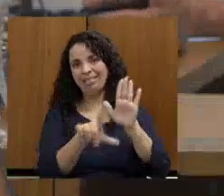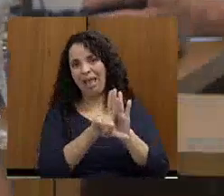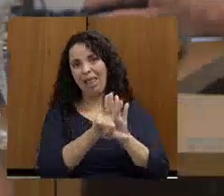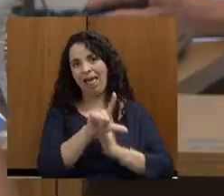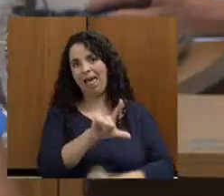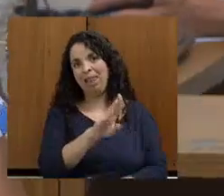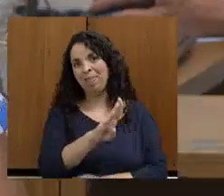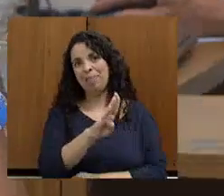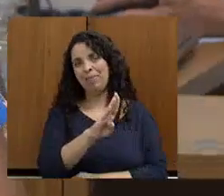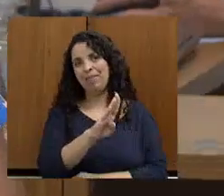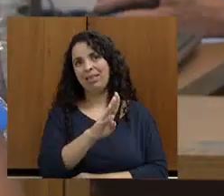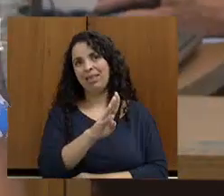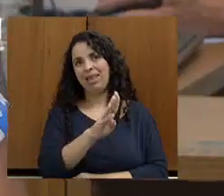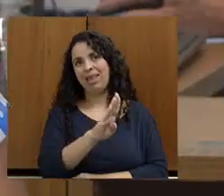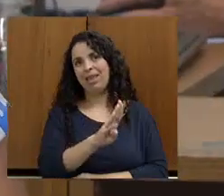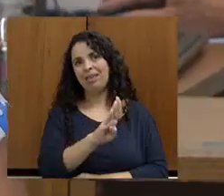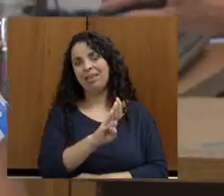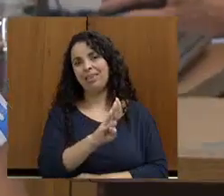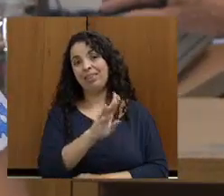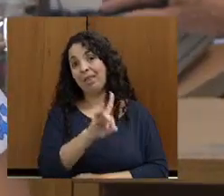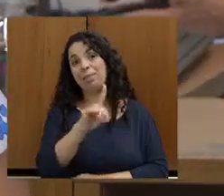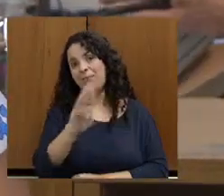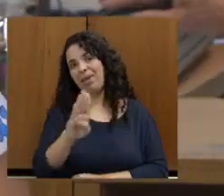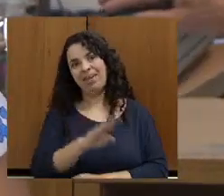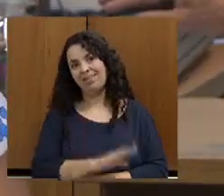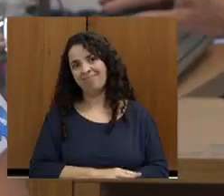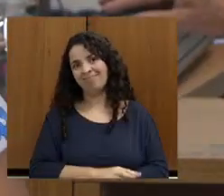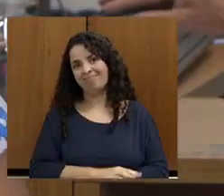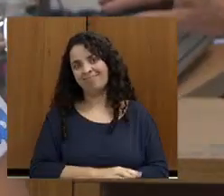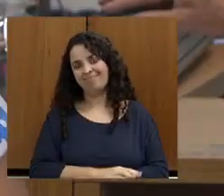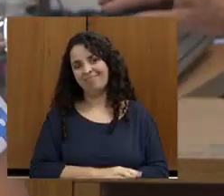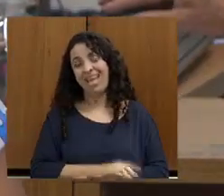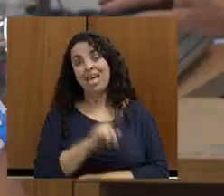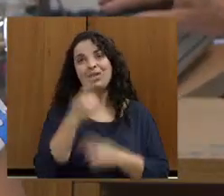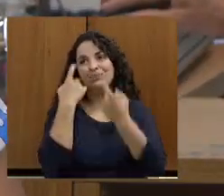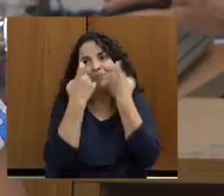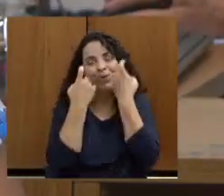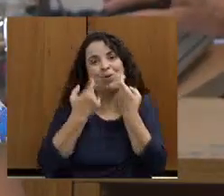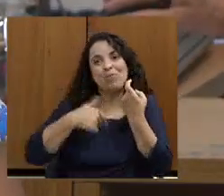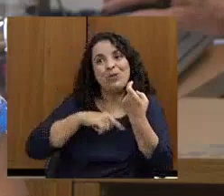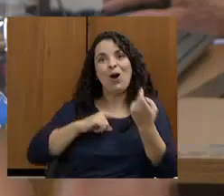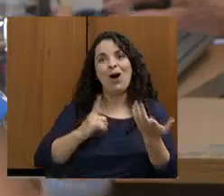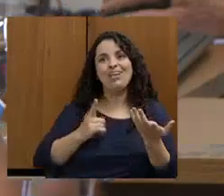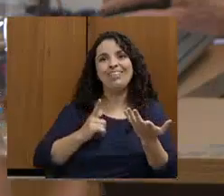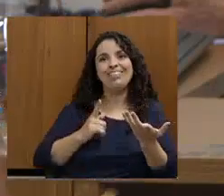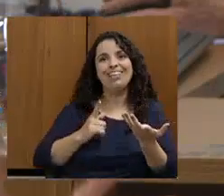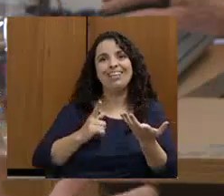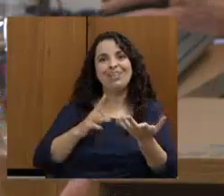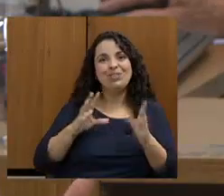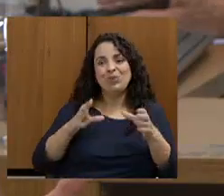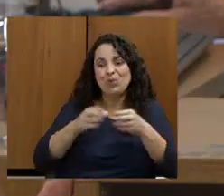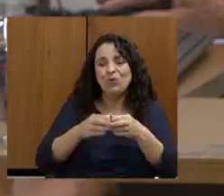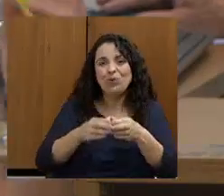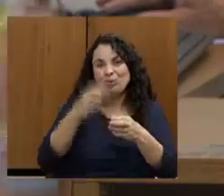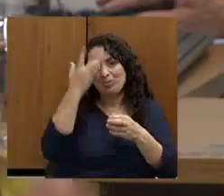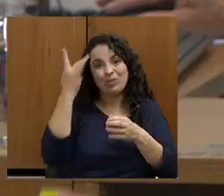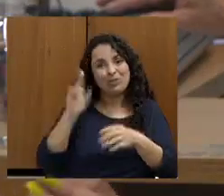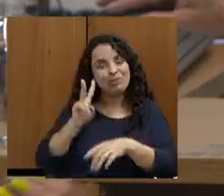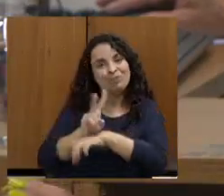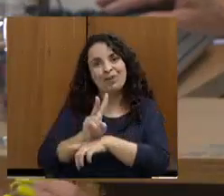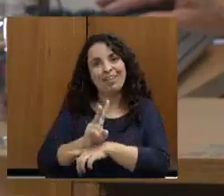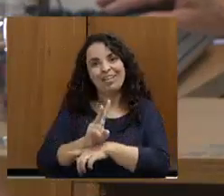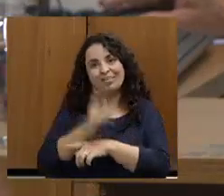preocupa a gente lá da Comissão de Direito das Pessoas com Deficiência, porque é uma lei, deputado, de